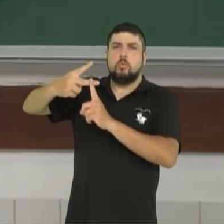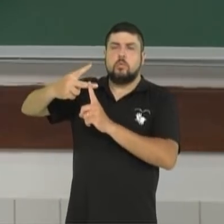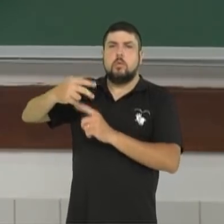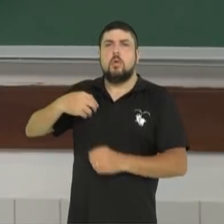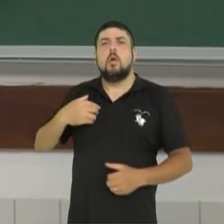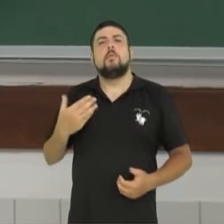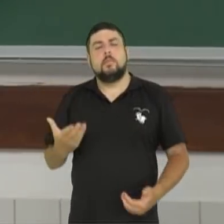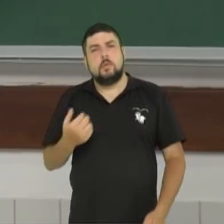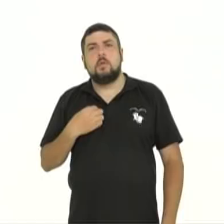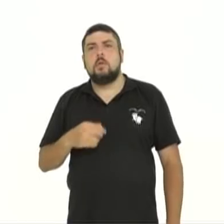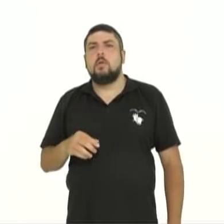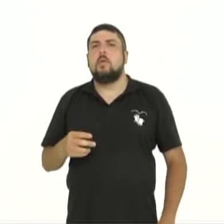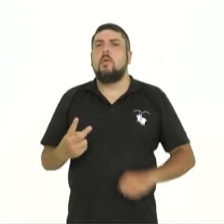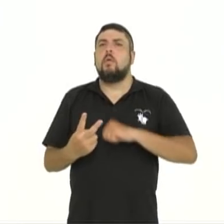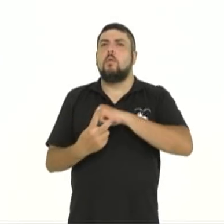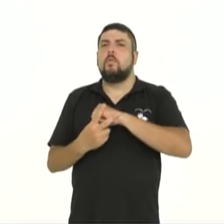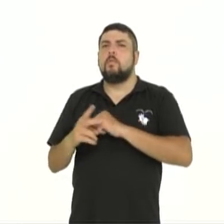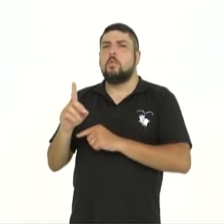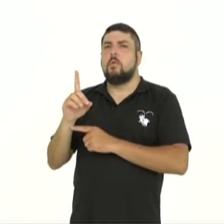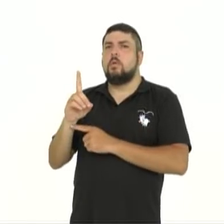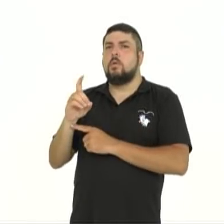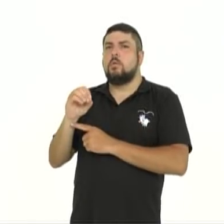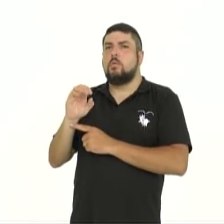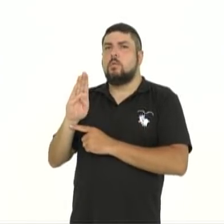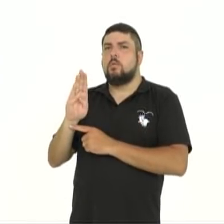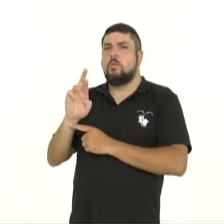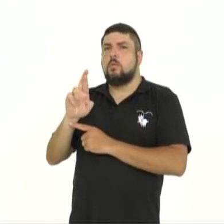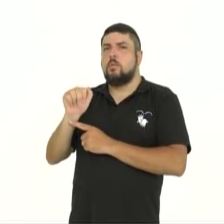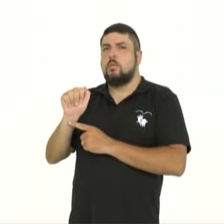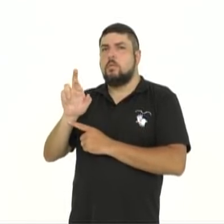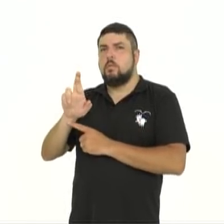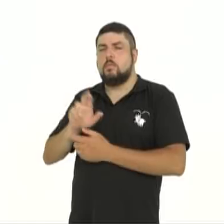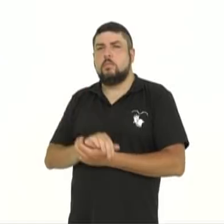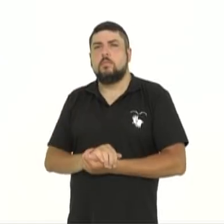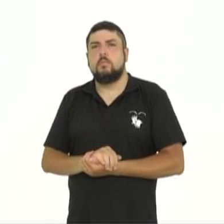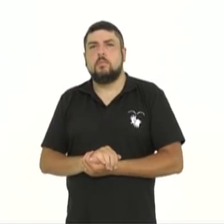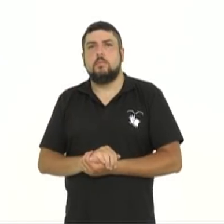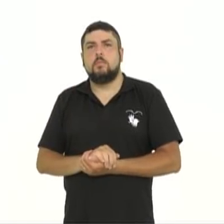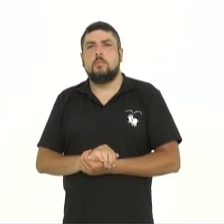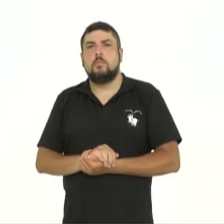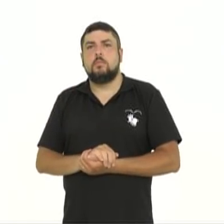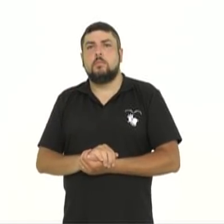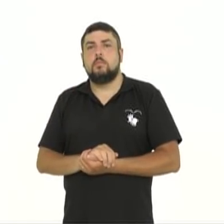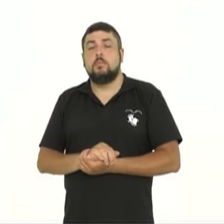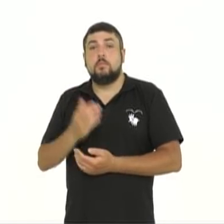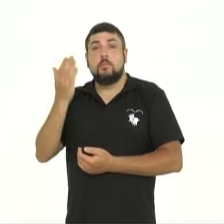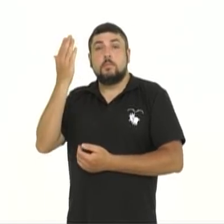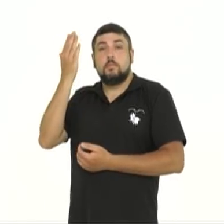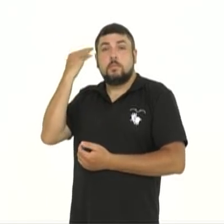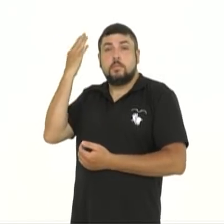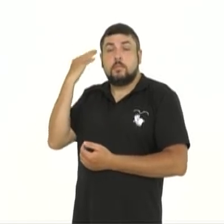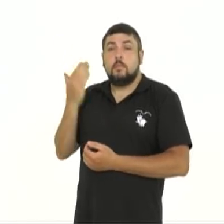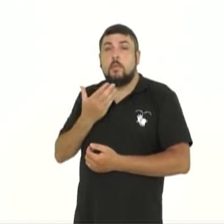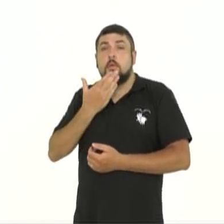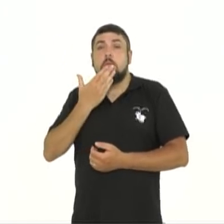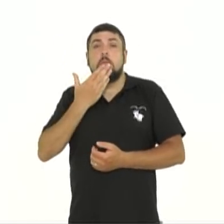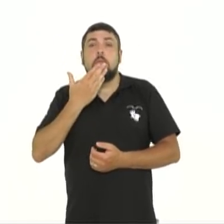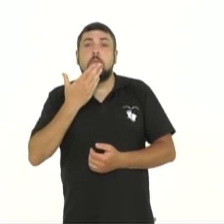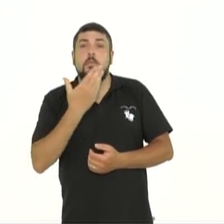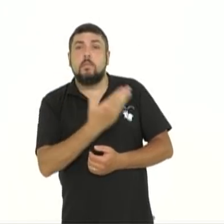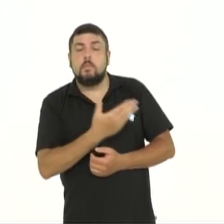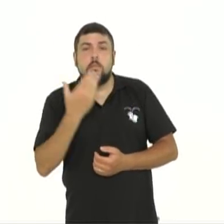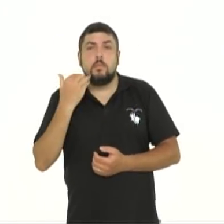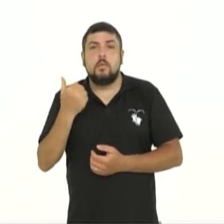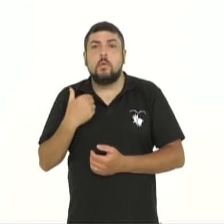enunciado, né, para essa questão. Pedidos de refúgio de venezuelanos no Brasil dobraram em 6 meses. O